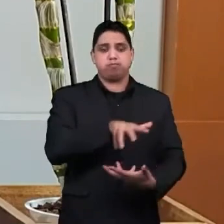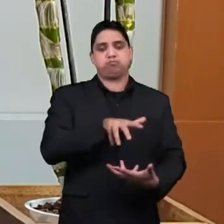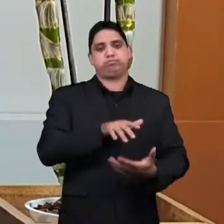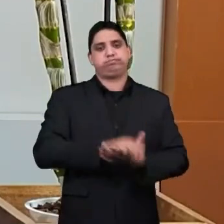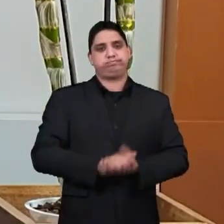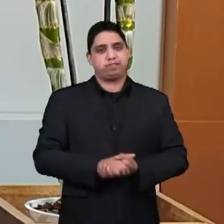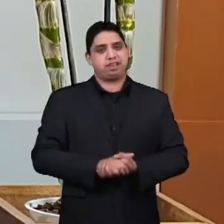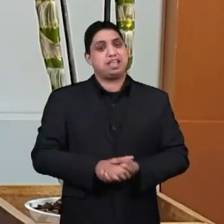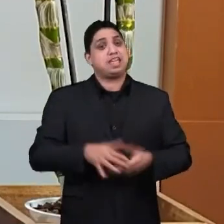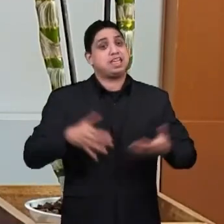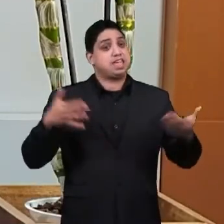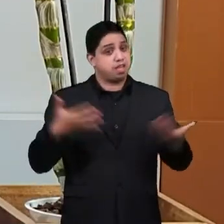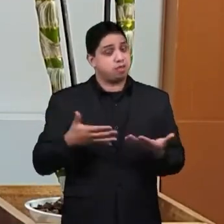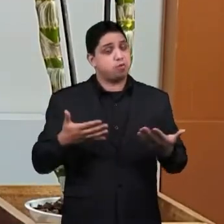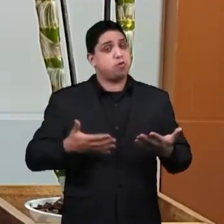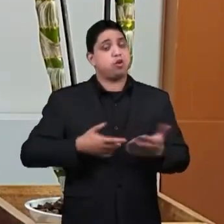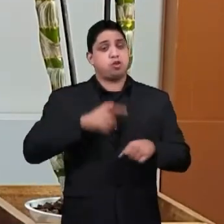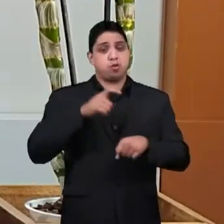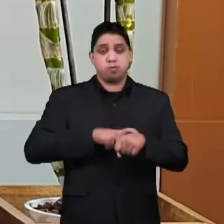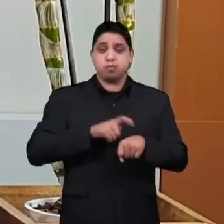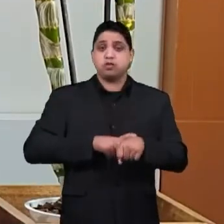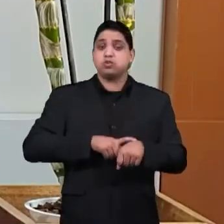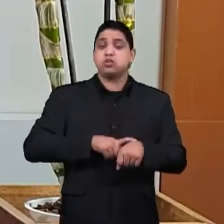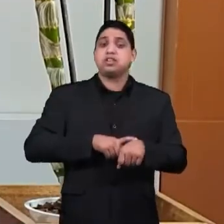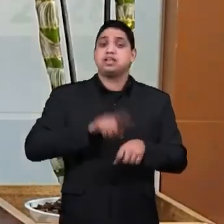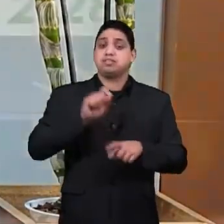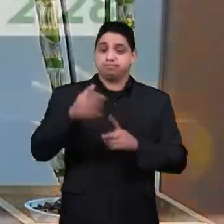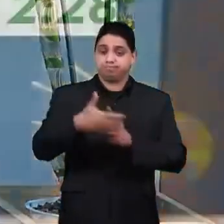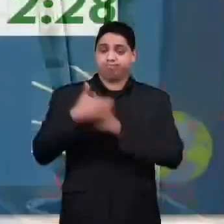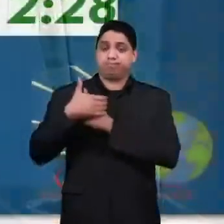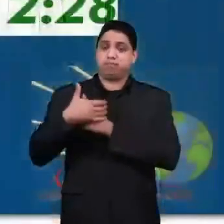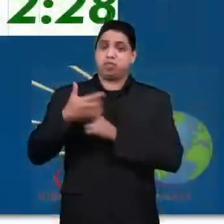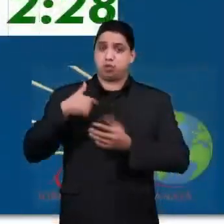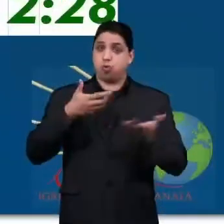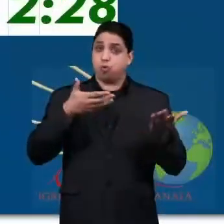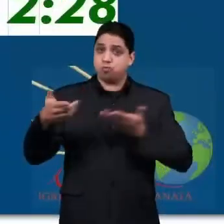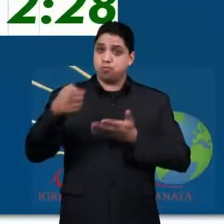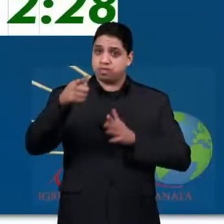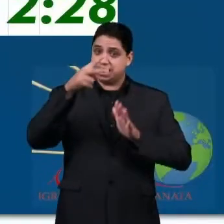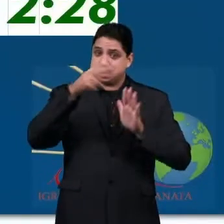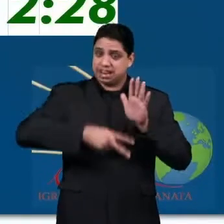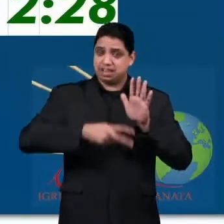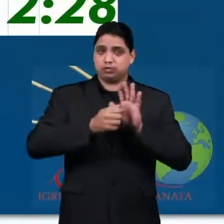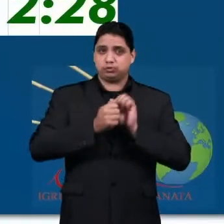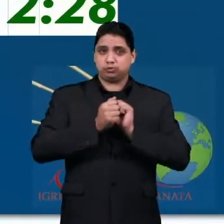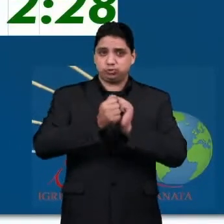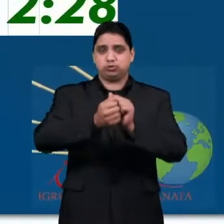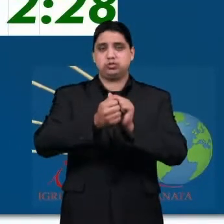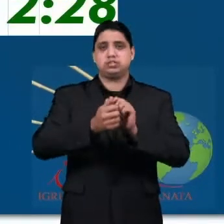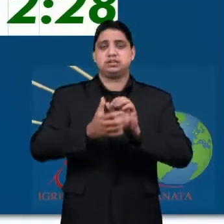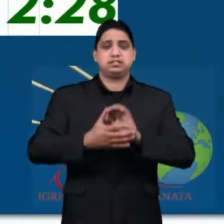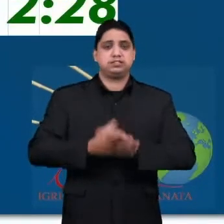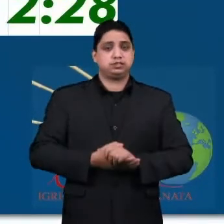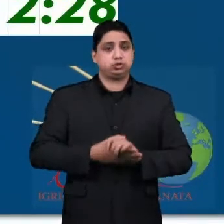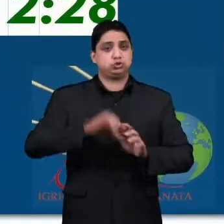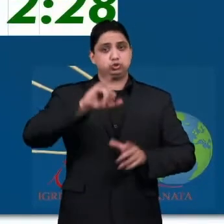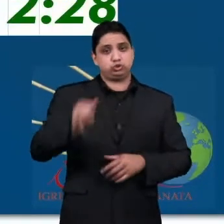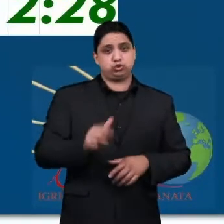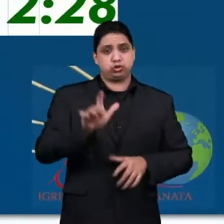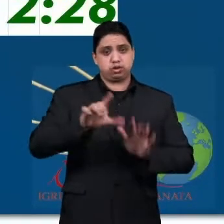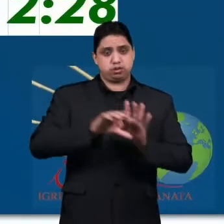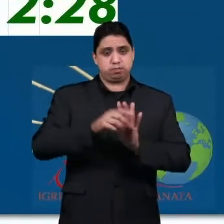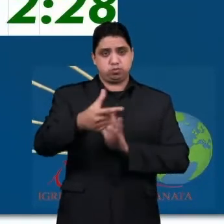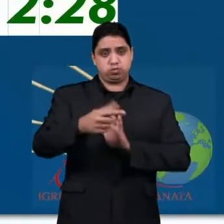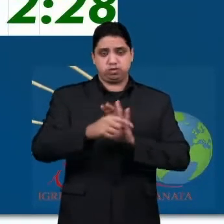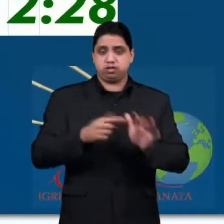eu convido a todos para ler esse texto da palavra de Deus que está no profeta Joel, no capítulo 2,